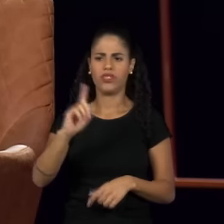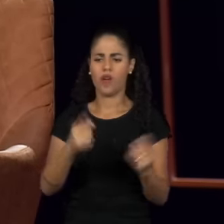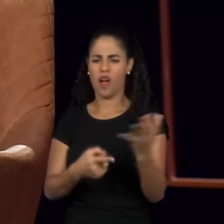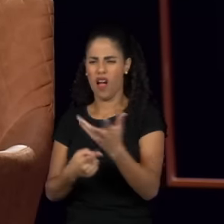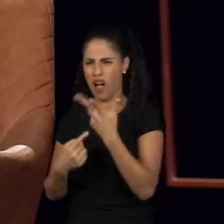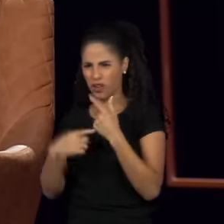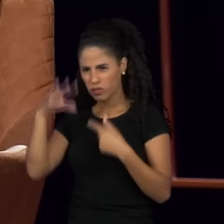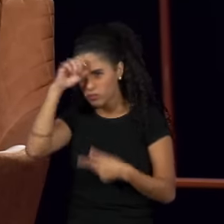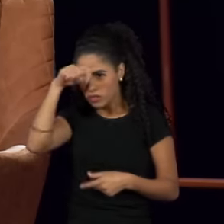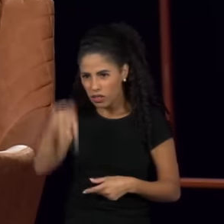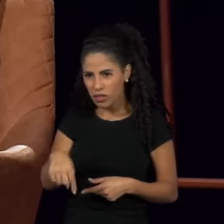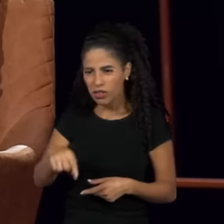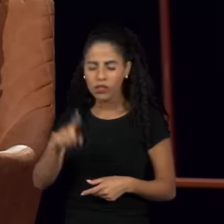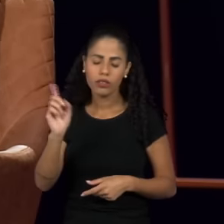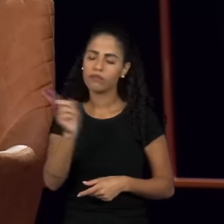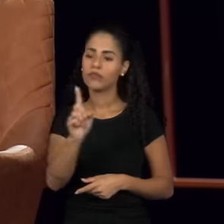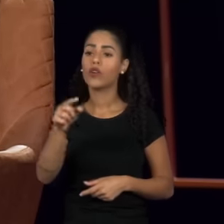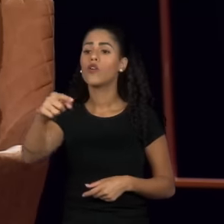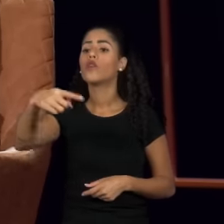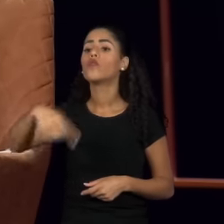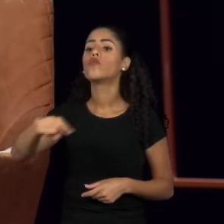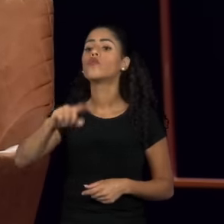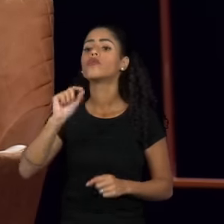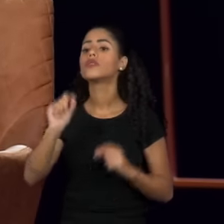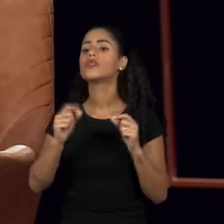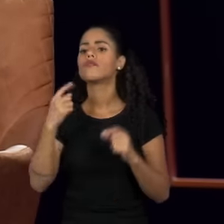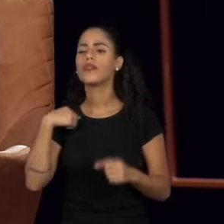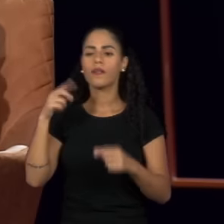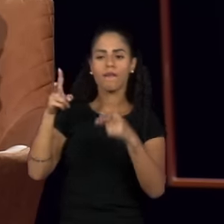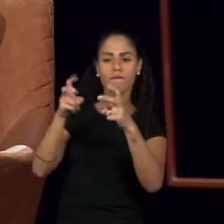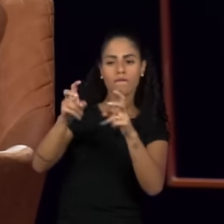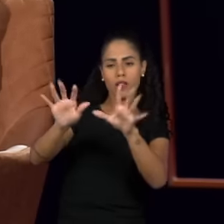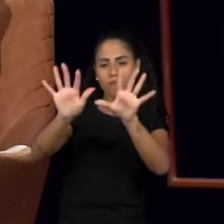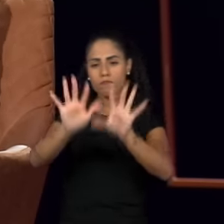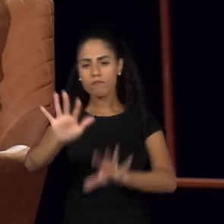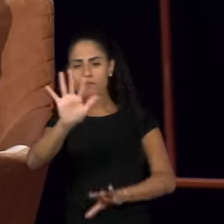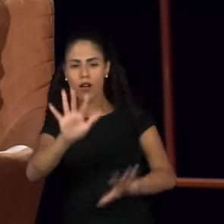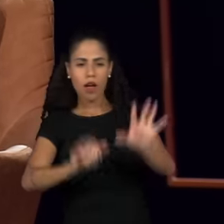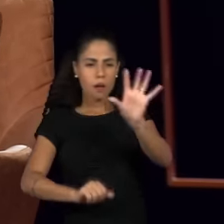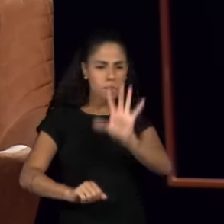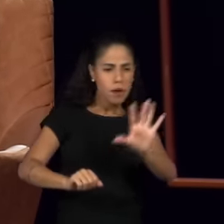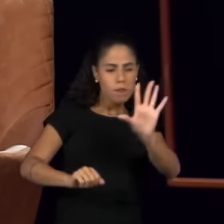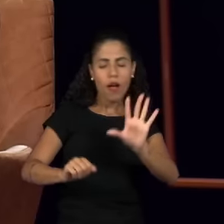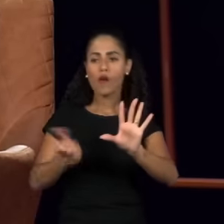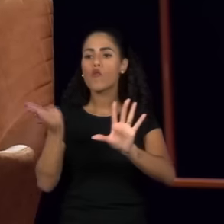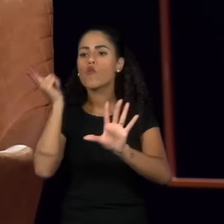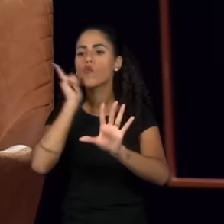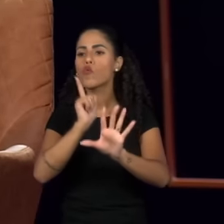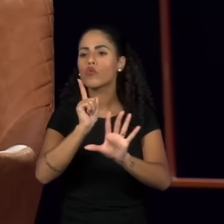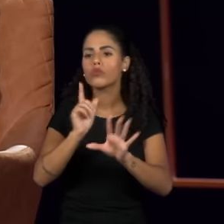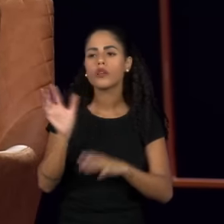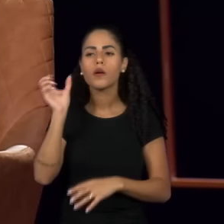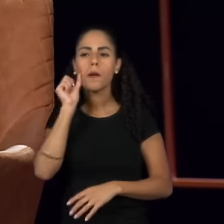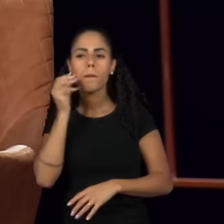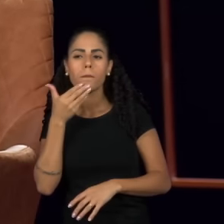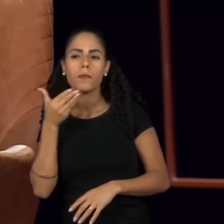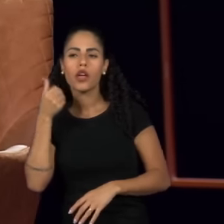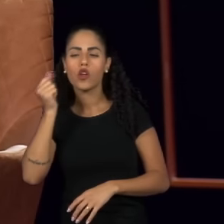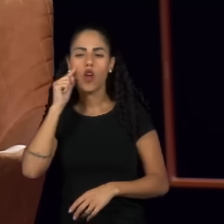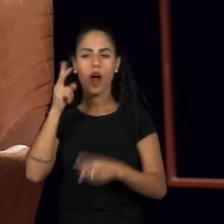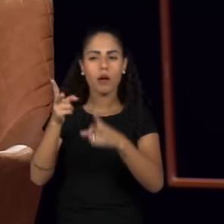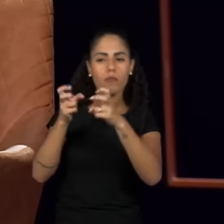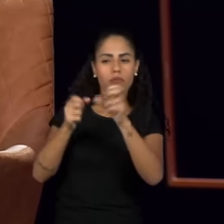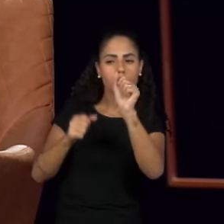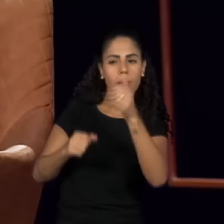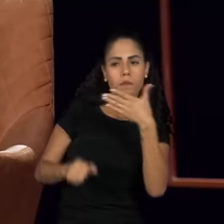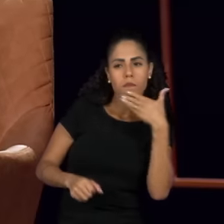arte, aqui você vai aprender a apurar o olhar. Aqui você vai aprender a enxergar melhor, a ouvir melhor, a perceber as